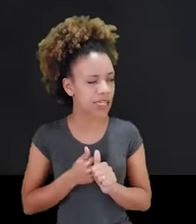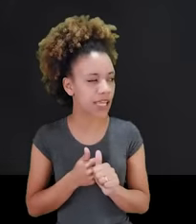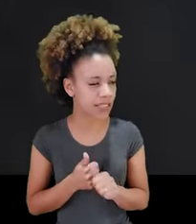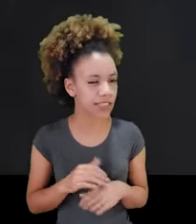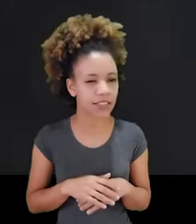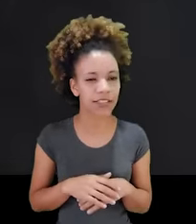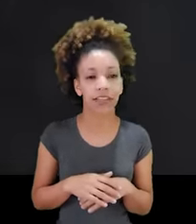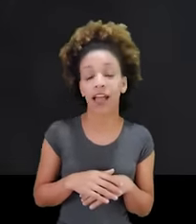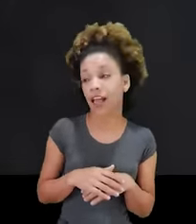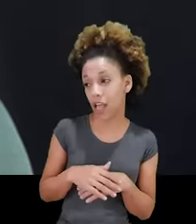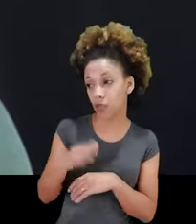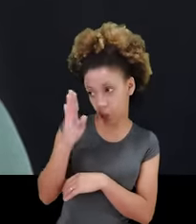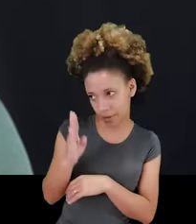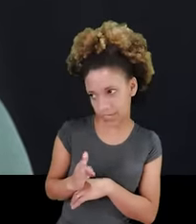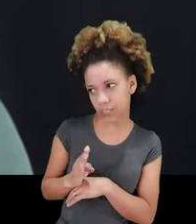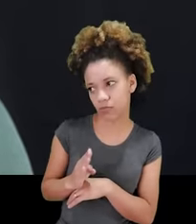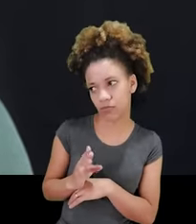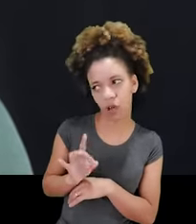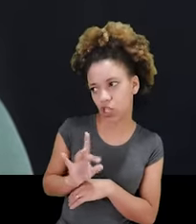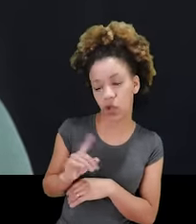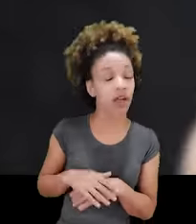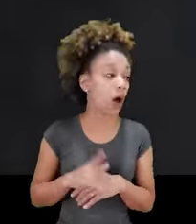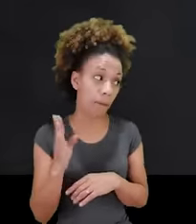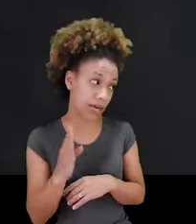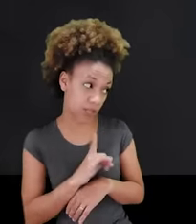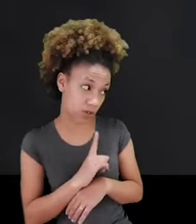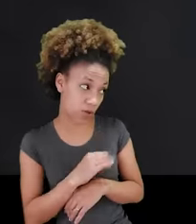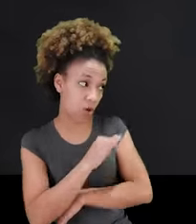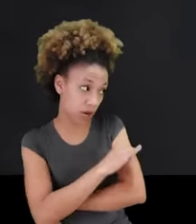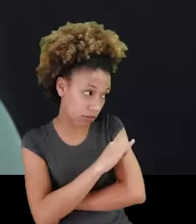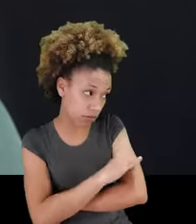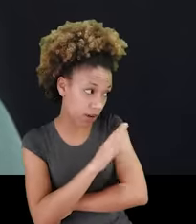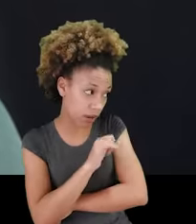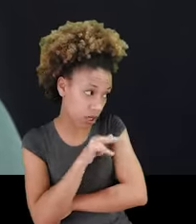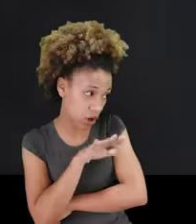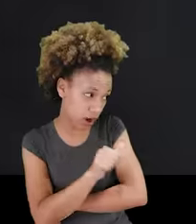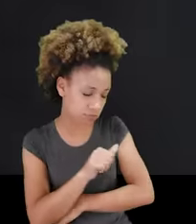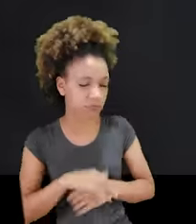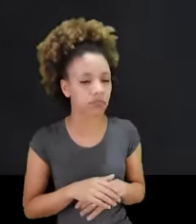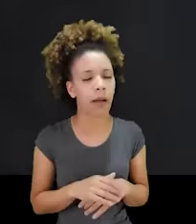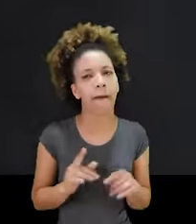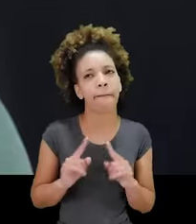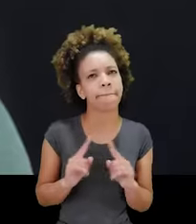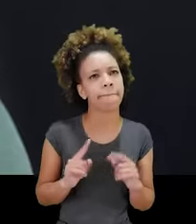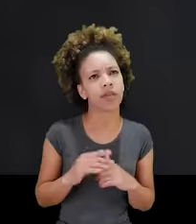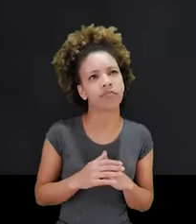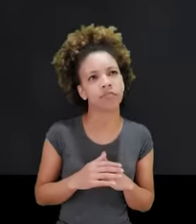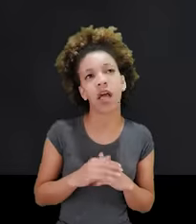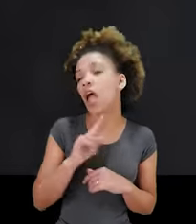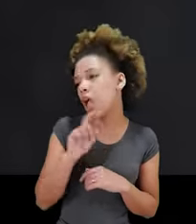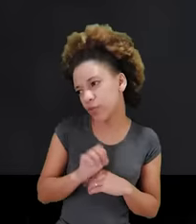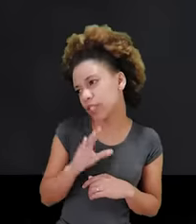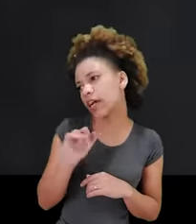que eu acho que os portugueses têm do Brasil. Mas no Brasil não é assim, é o carioca. Mas é a ideia que nós temos dos brasileiros, que é muito... É o Zé Carioca. É o Zé